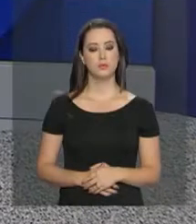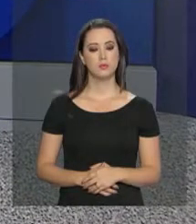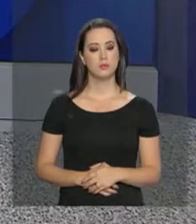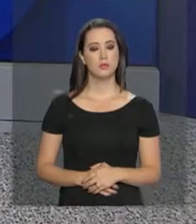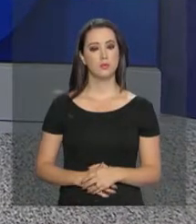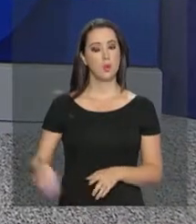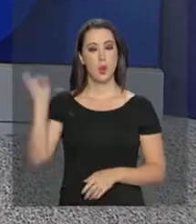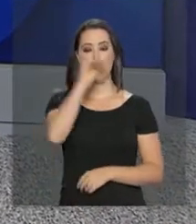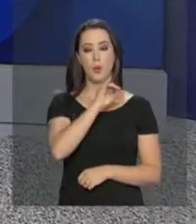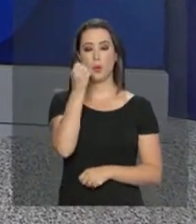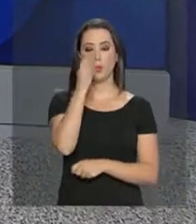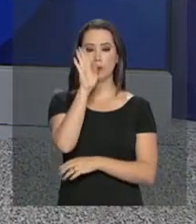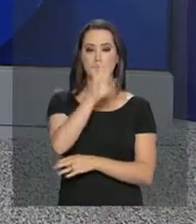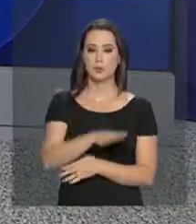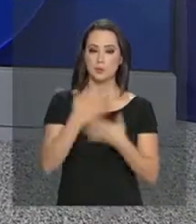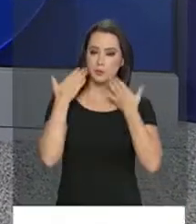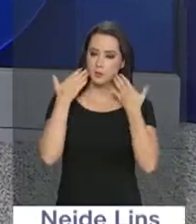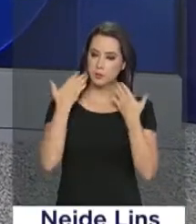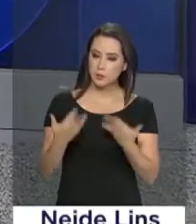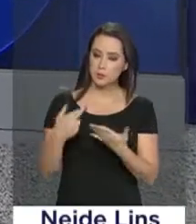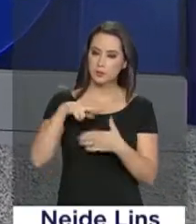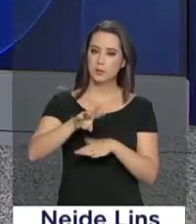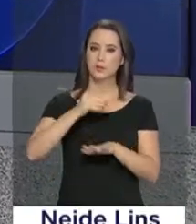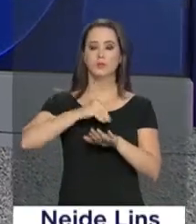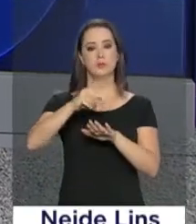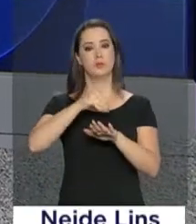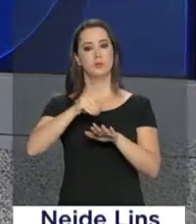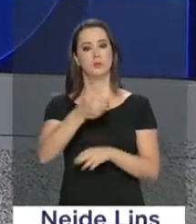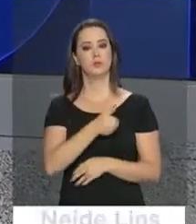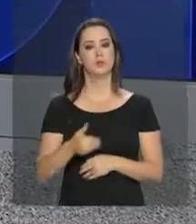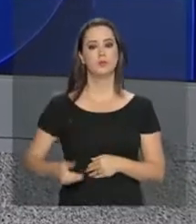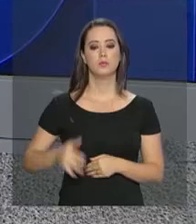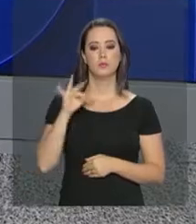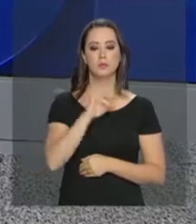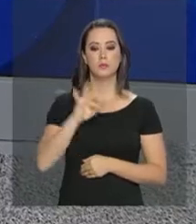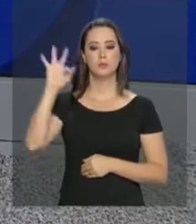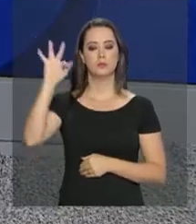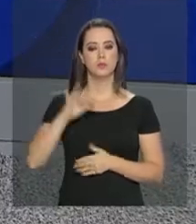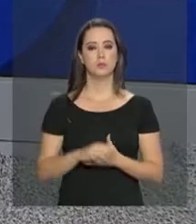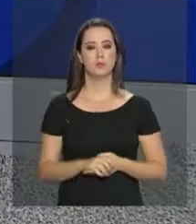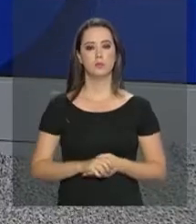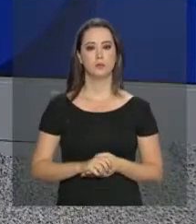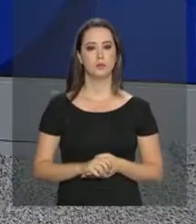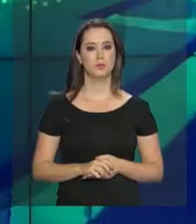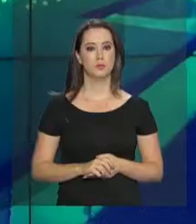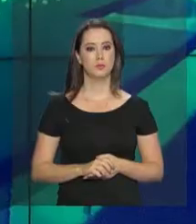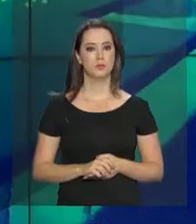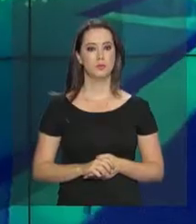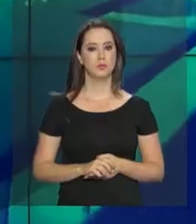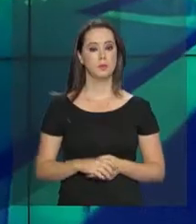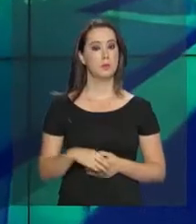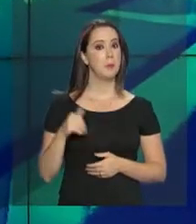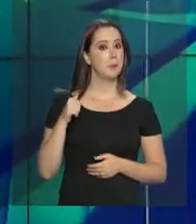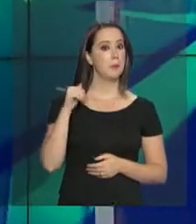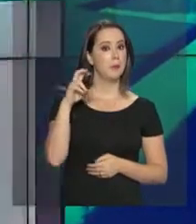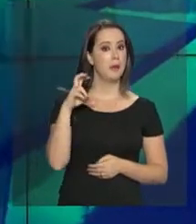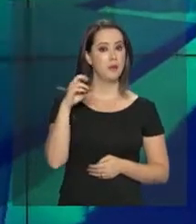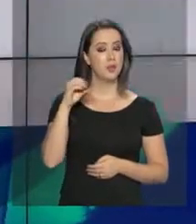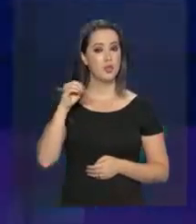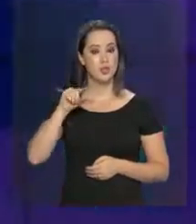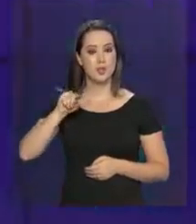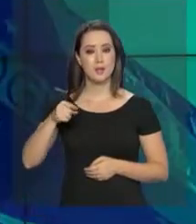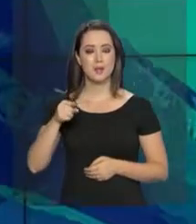olá boa tarde começa agora repórter nbr com as notícias do governo federal mais de